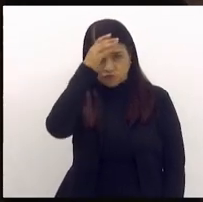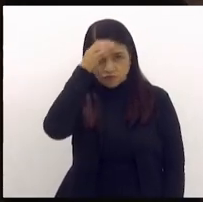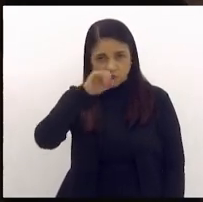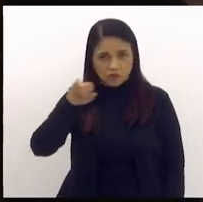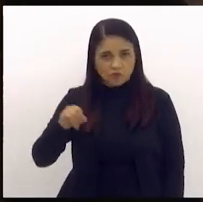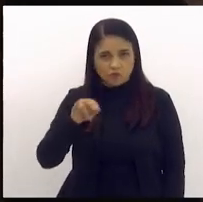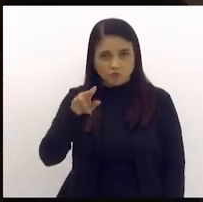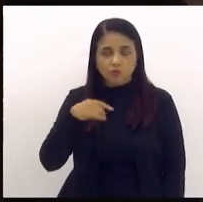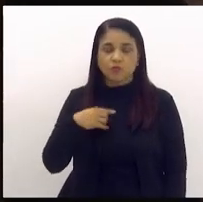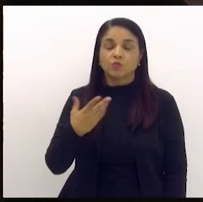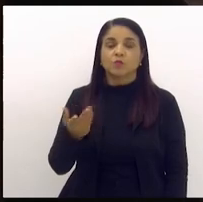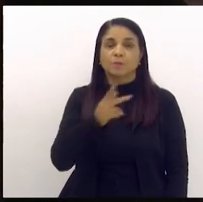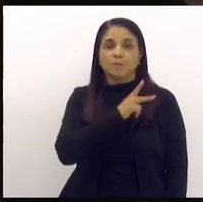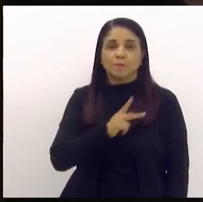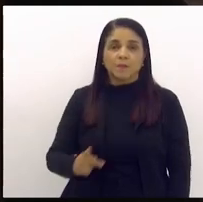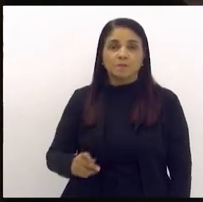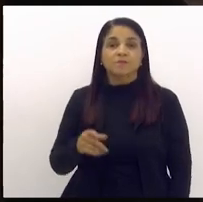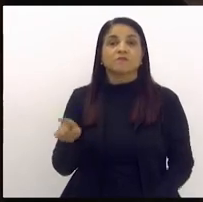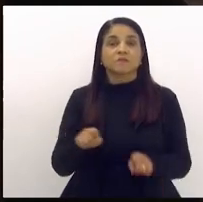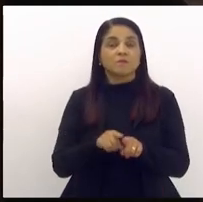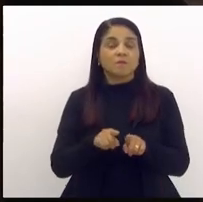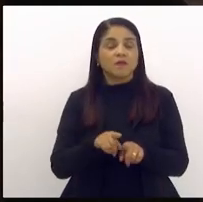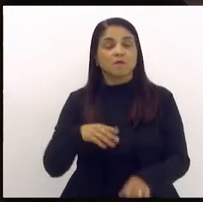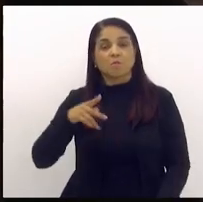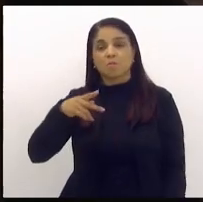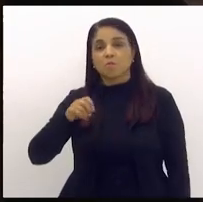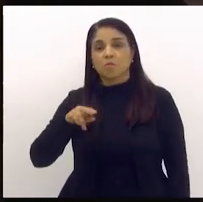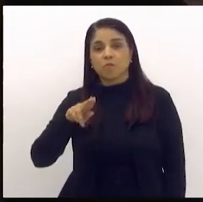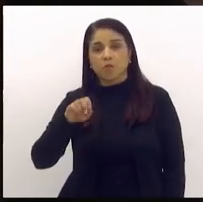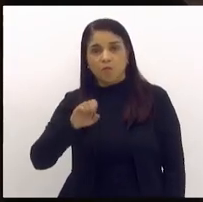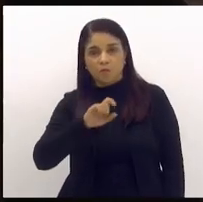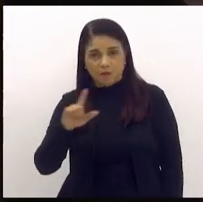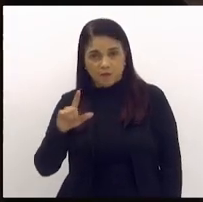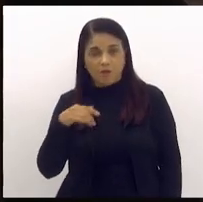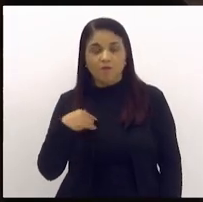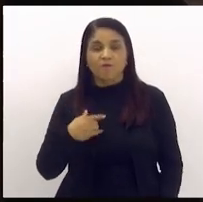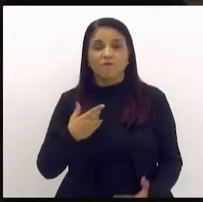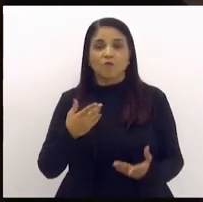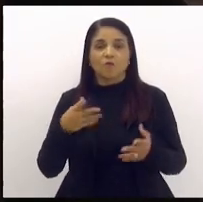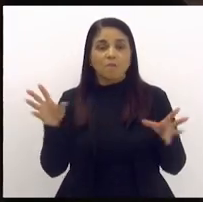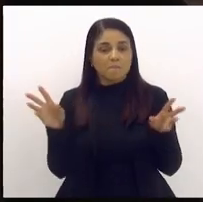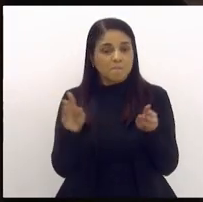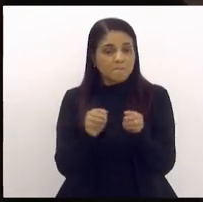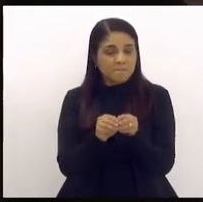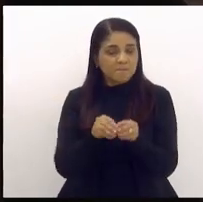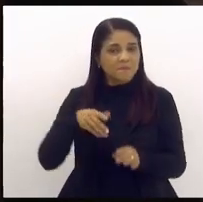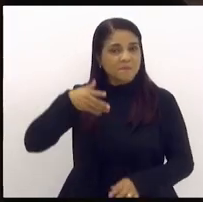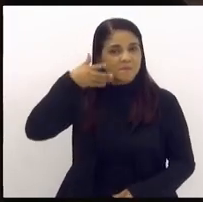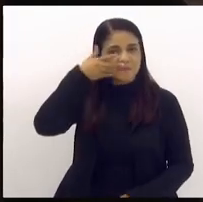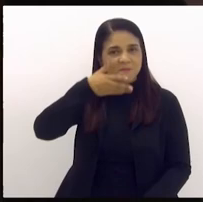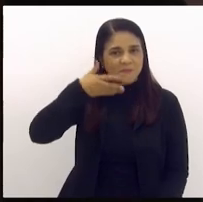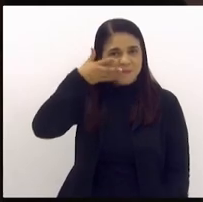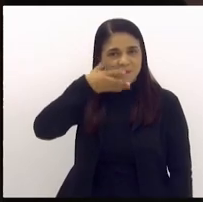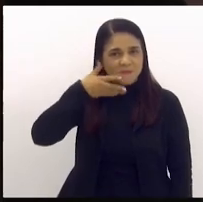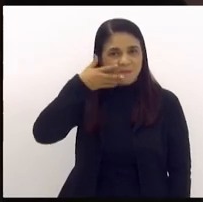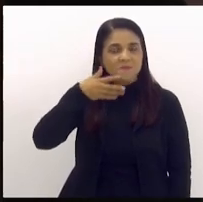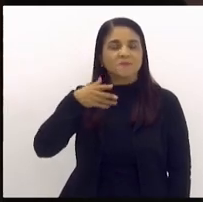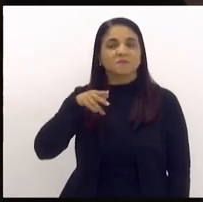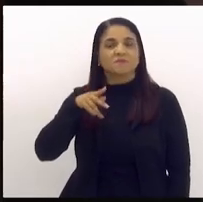Felipe Poubel, eu vou ratificar aqui todas as palavras que o deputado Felipe Poubel